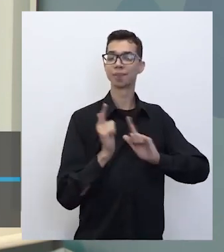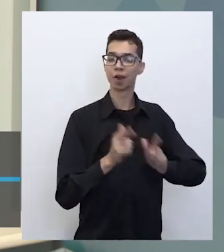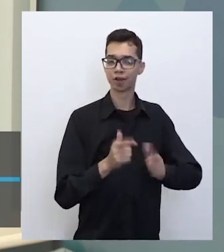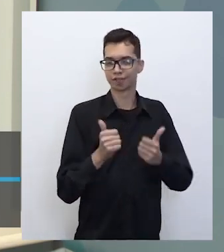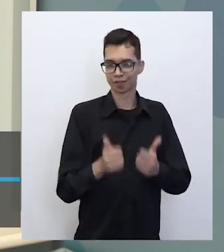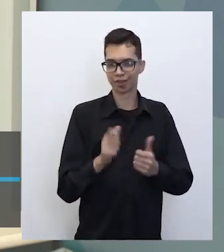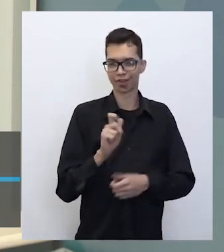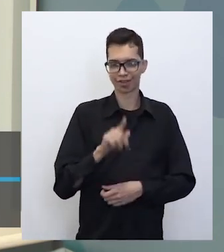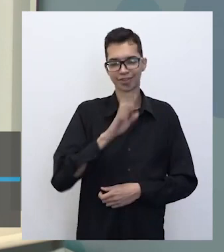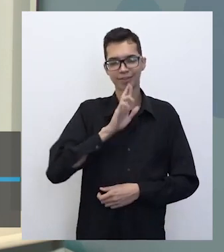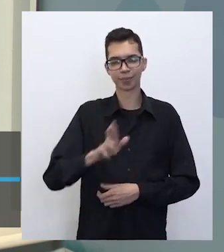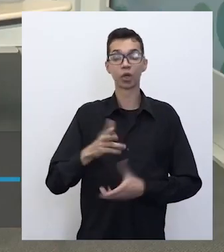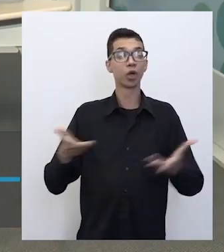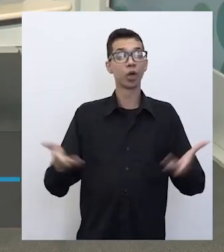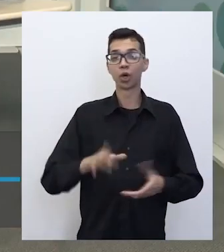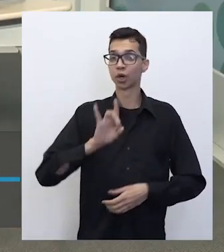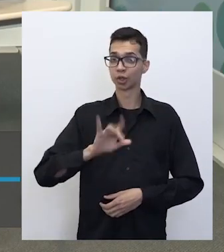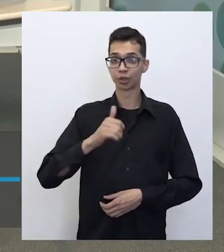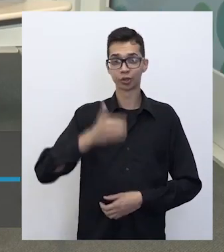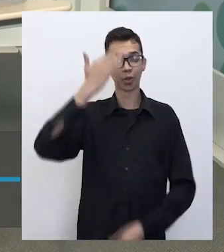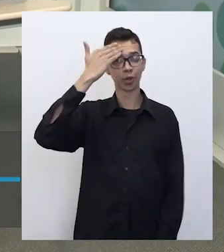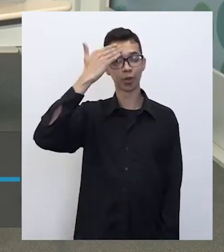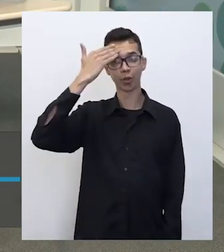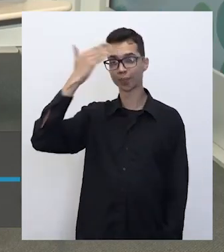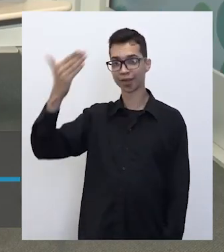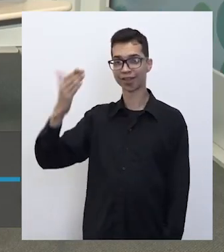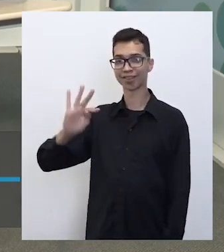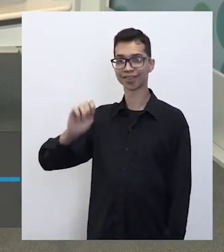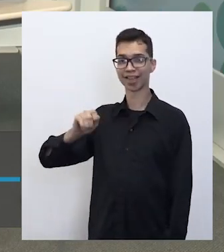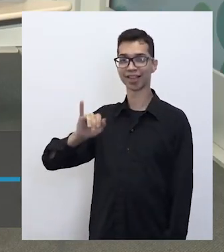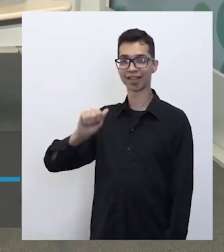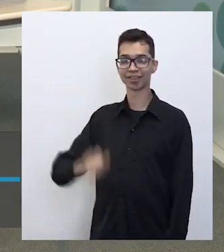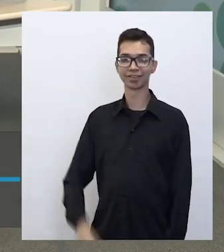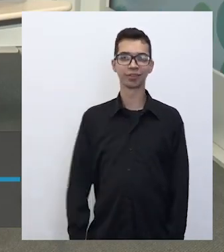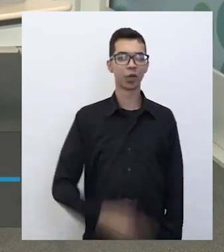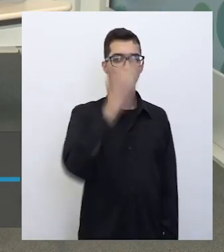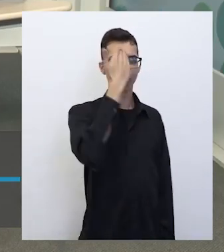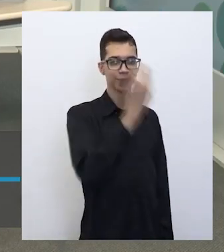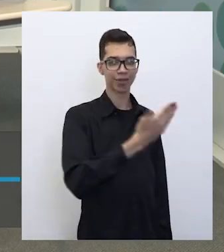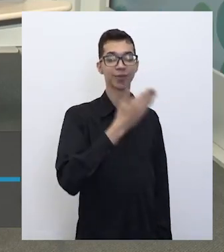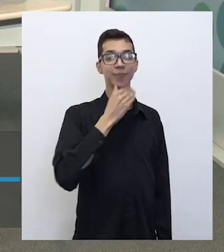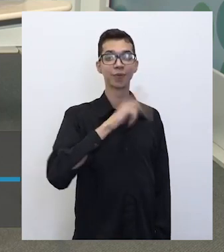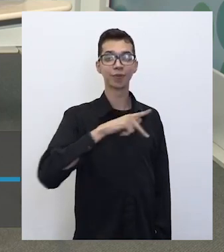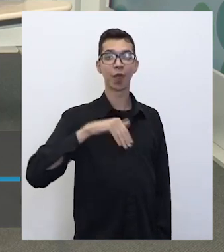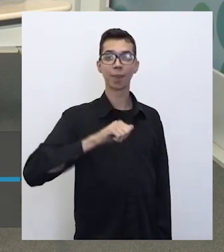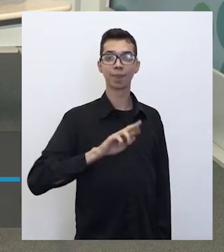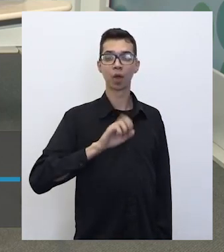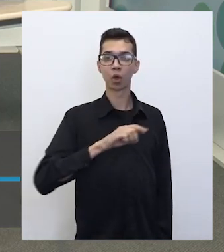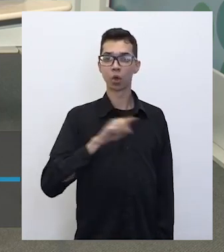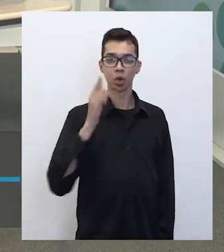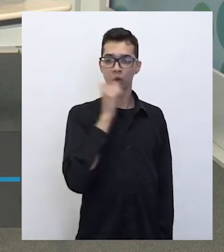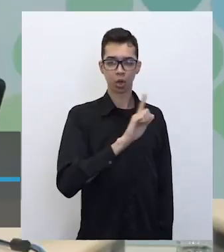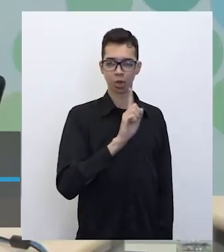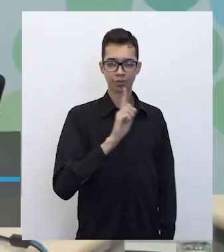hoje é isso, ficamos por aqui. Muito obrigado, professora Tayana. Obrigado, professor Mauro, alunos, professores. E a gente que não conseguiu assistir direito, depois dá um pulinho no YouTube